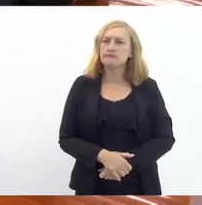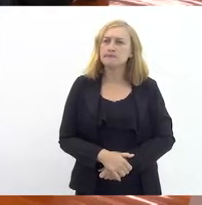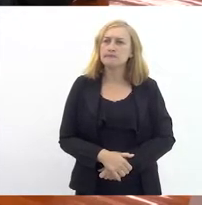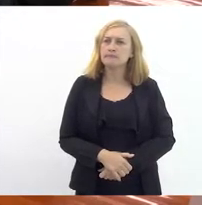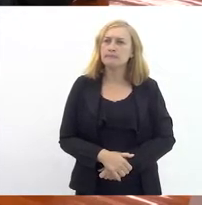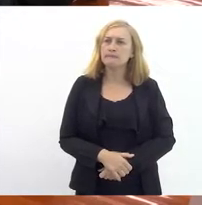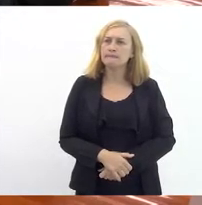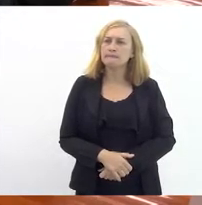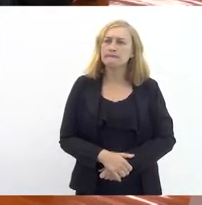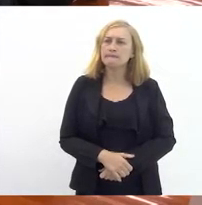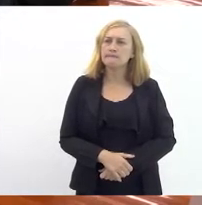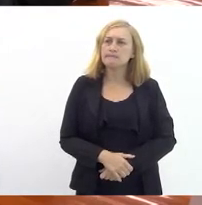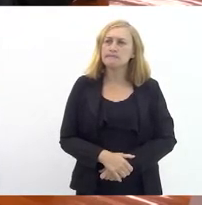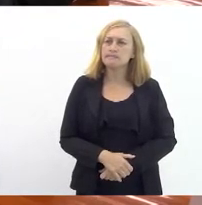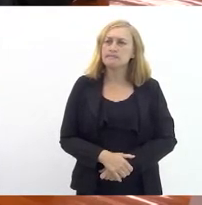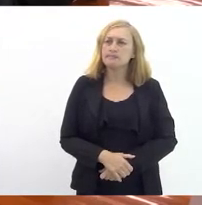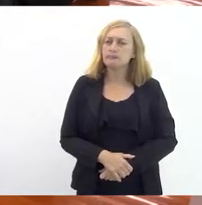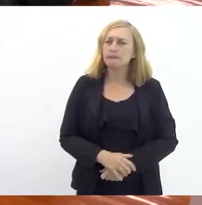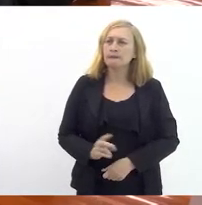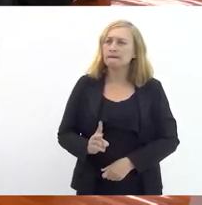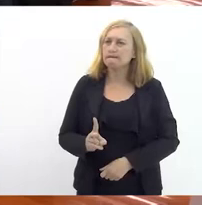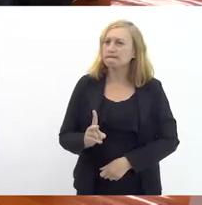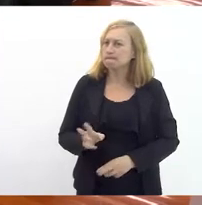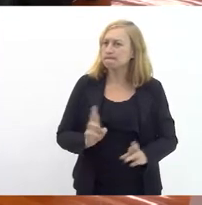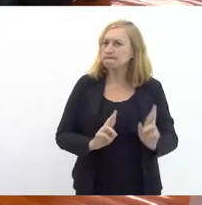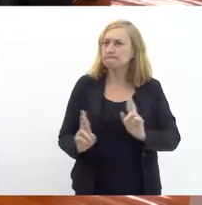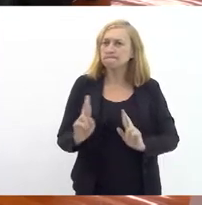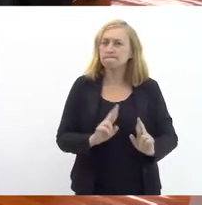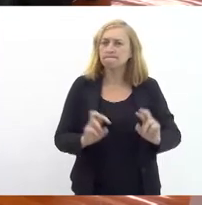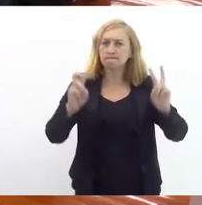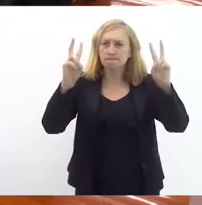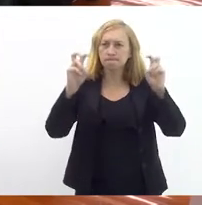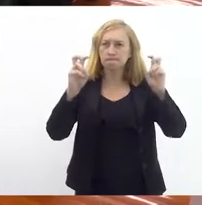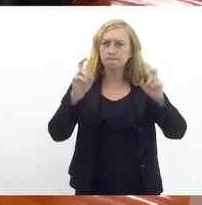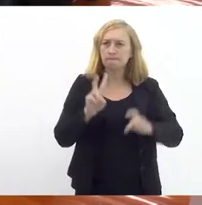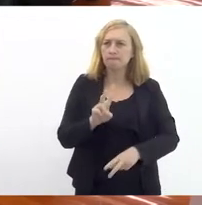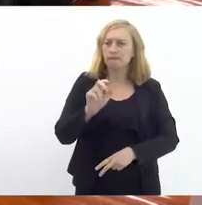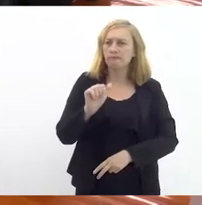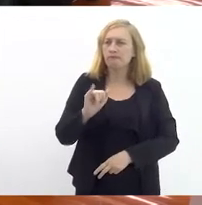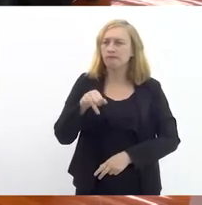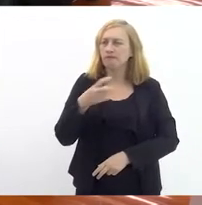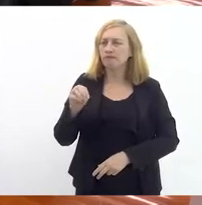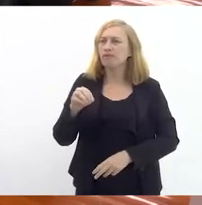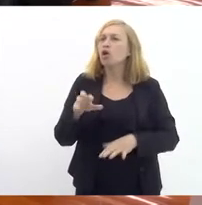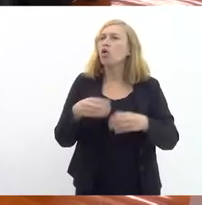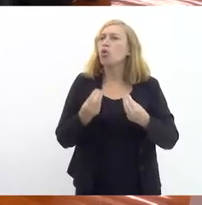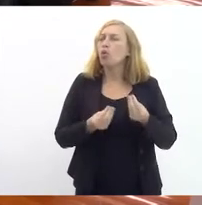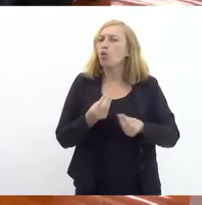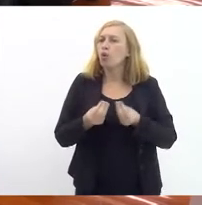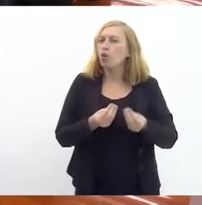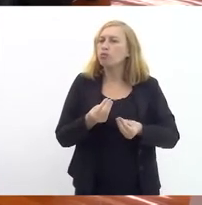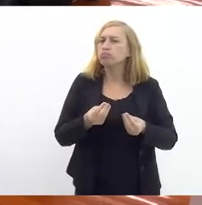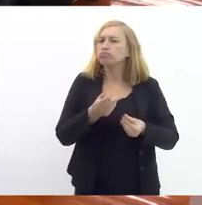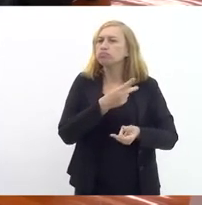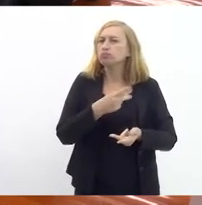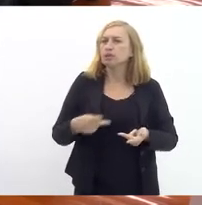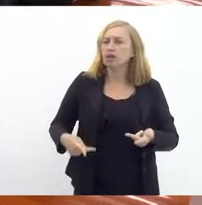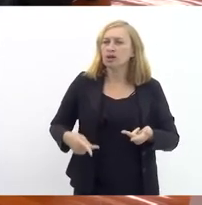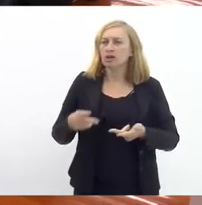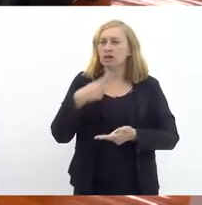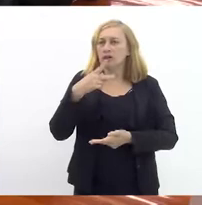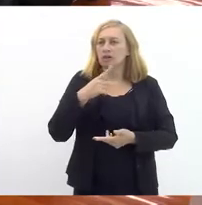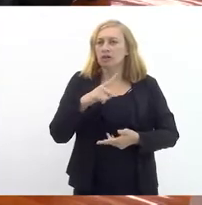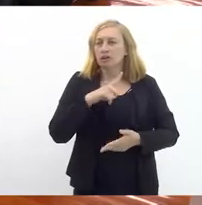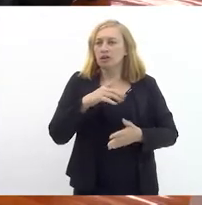Bom, seguindo com relação ao tema dos vãos, como o presidente mencionou, a gente tinha um